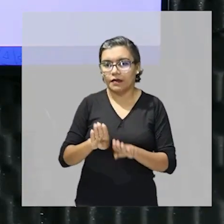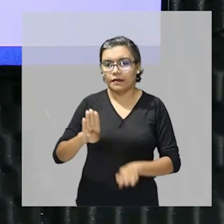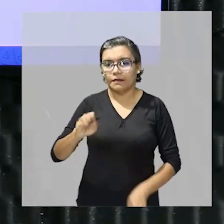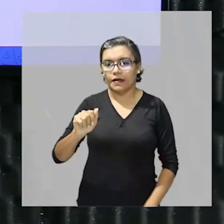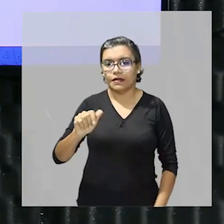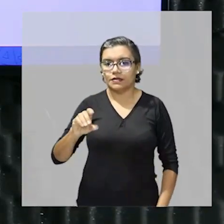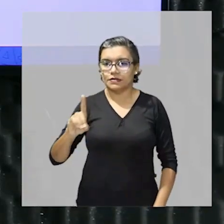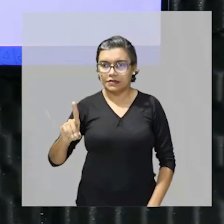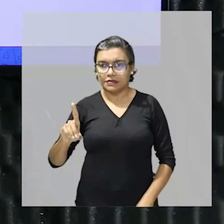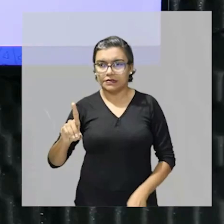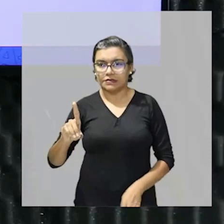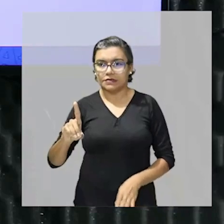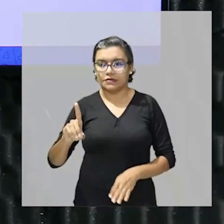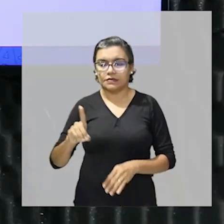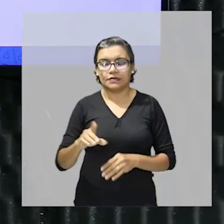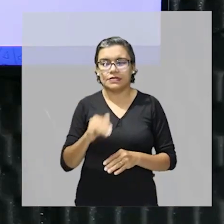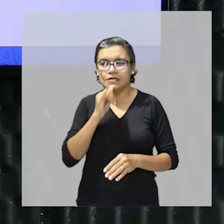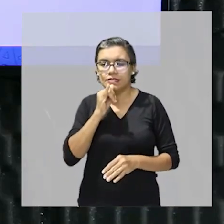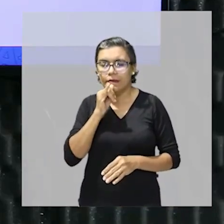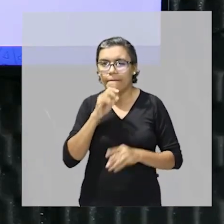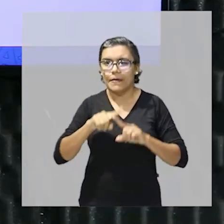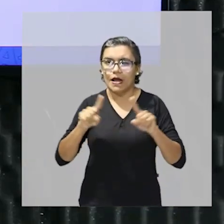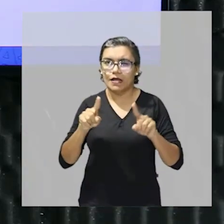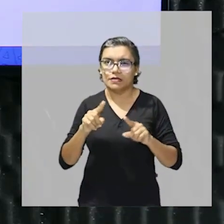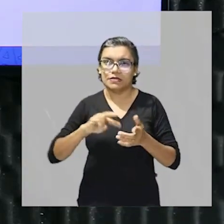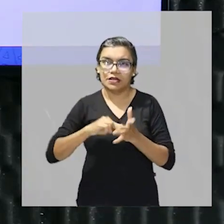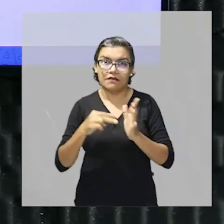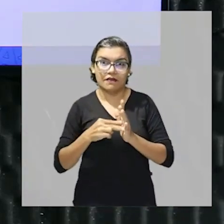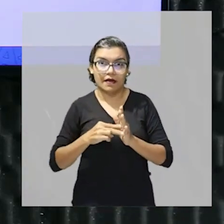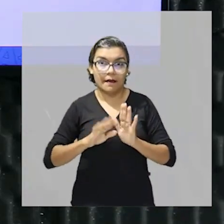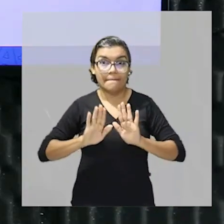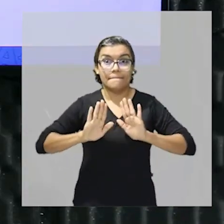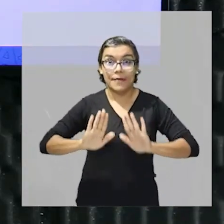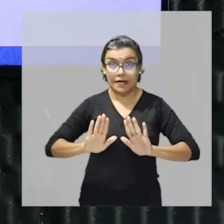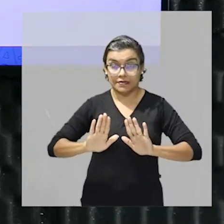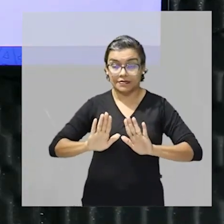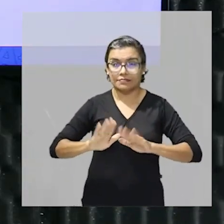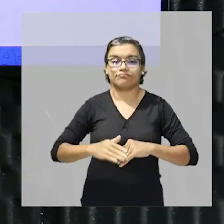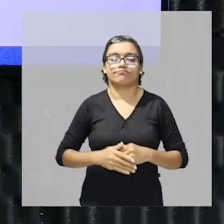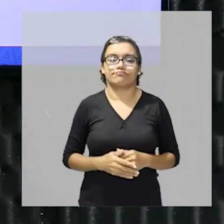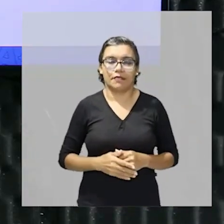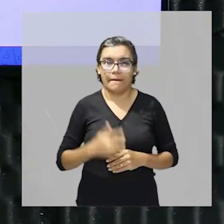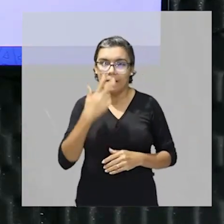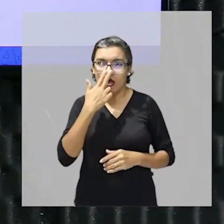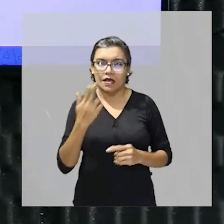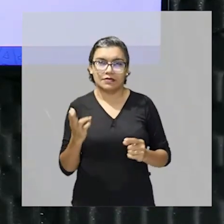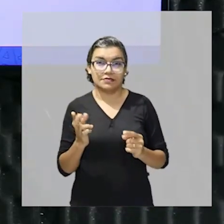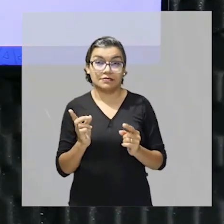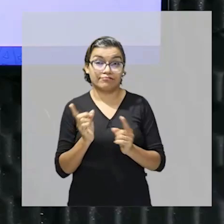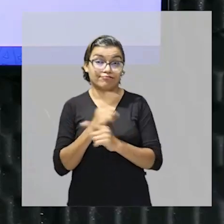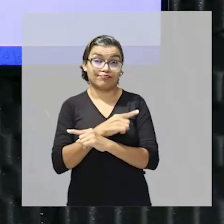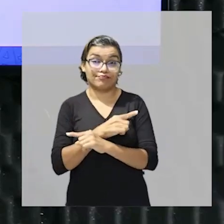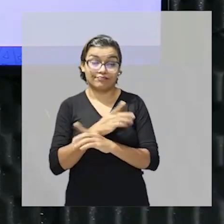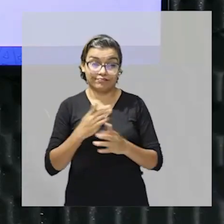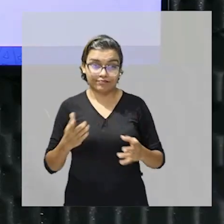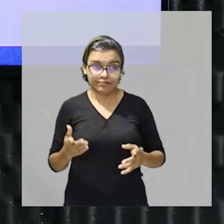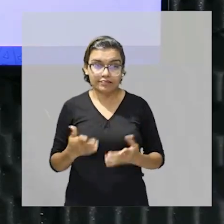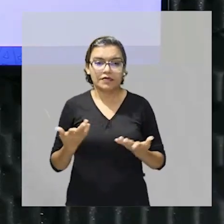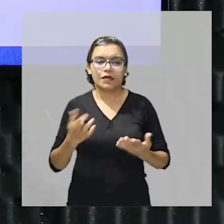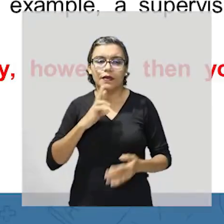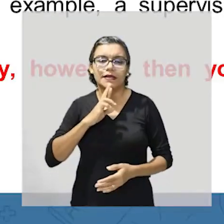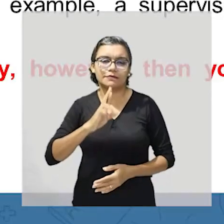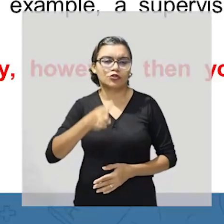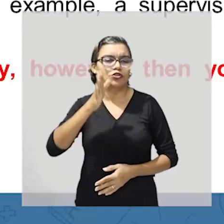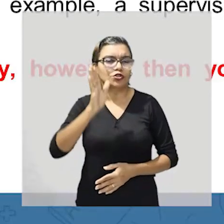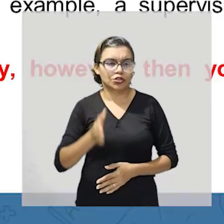significa mas, que é aquela ideia da oposição. Então, nós já encontramos a resposta, nem preciso